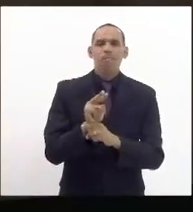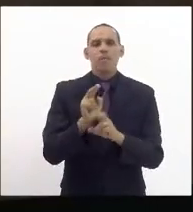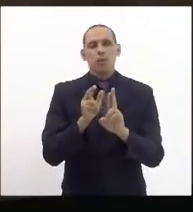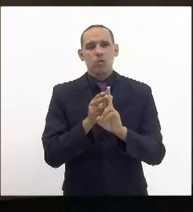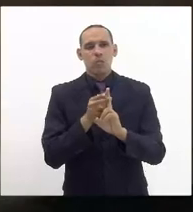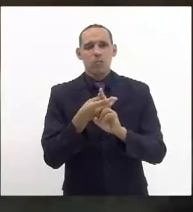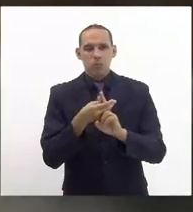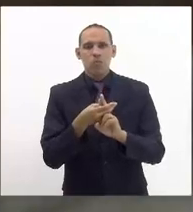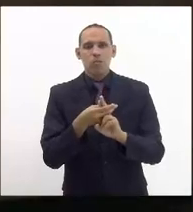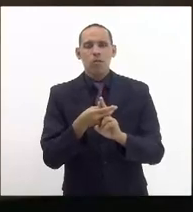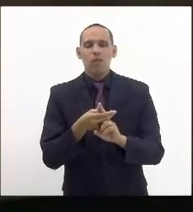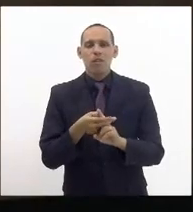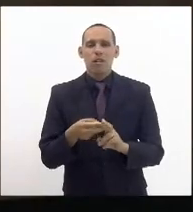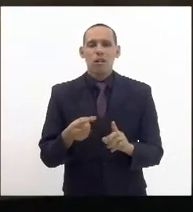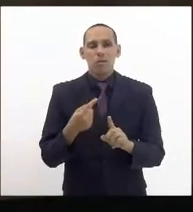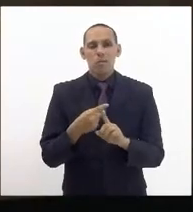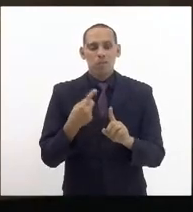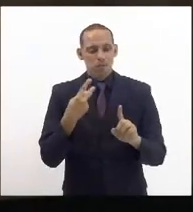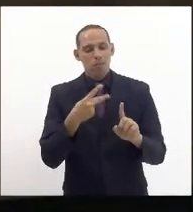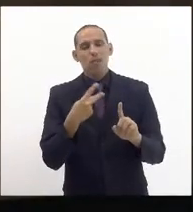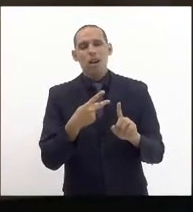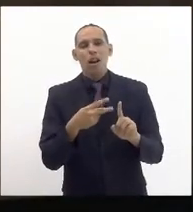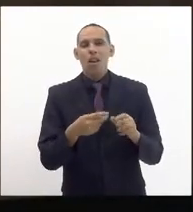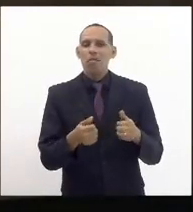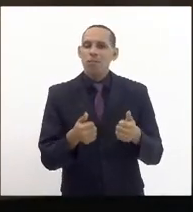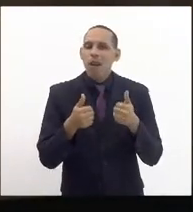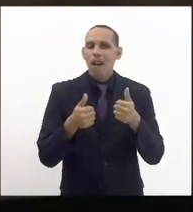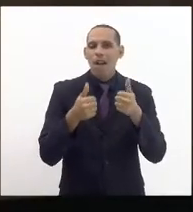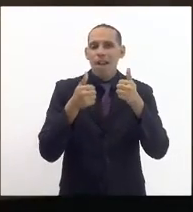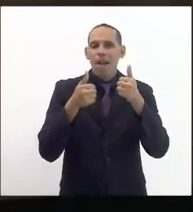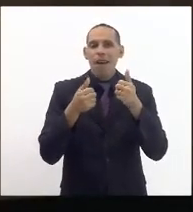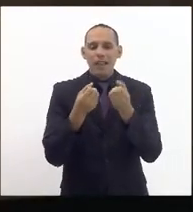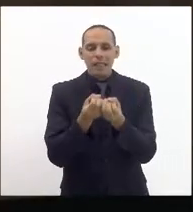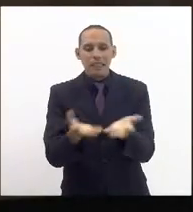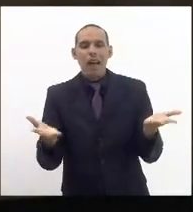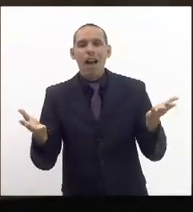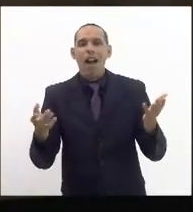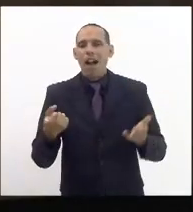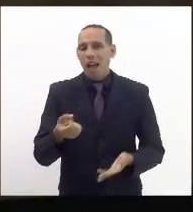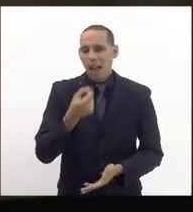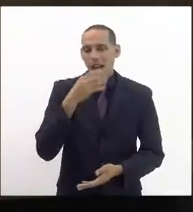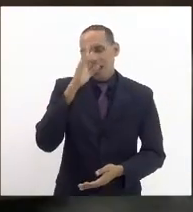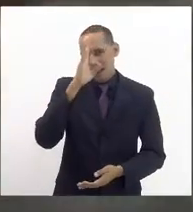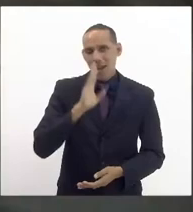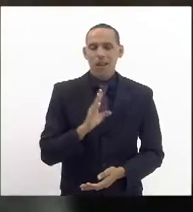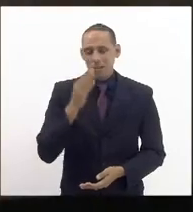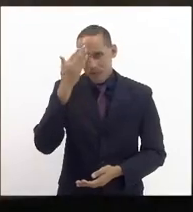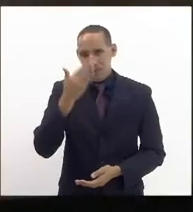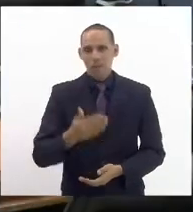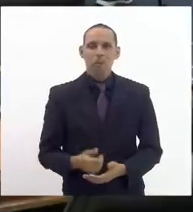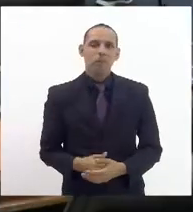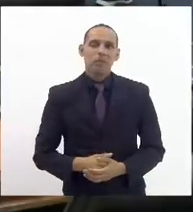SUS com toda a sua propriedade, inclusive com a distribuição gratuita dos medicamentos. Muito obrigada.